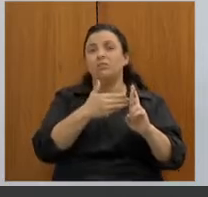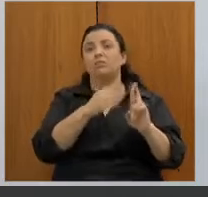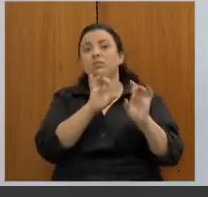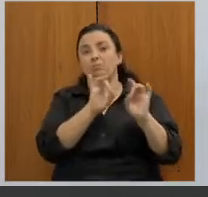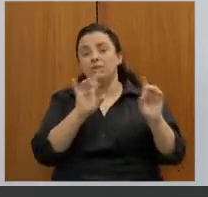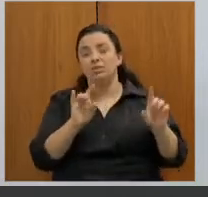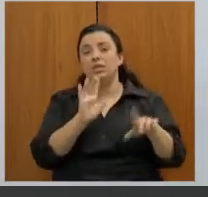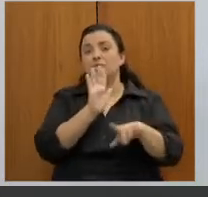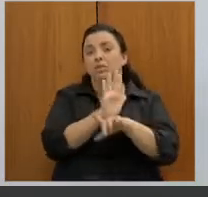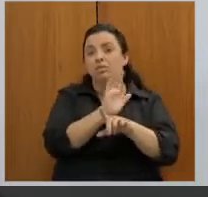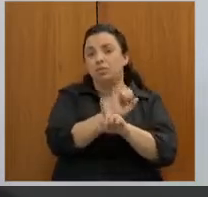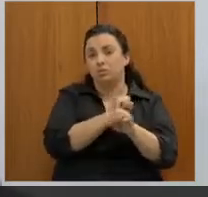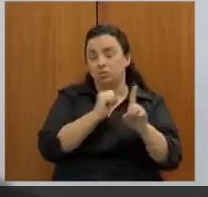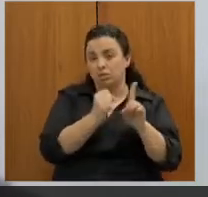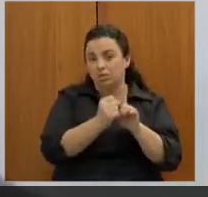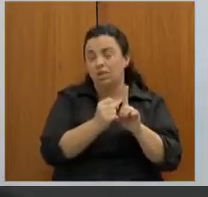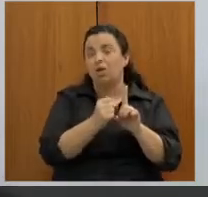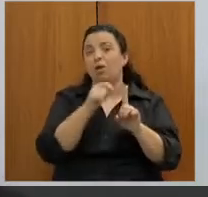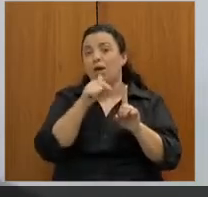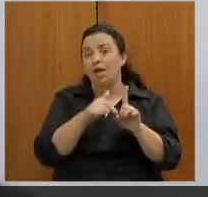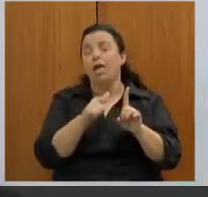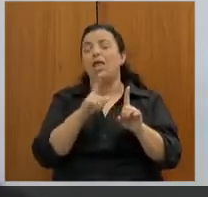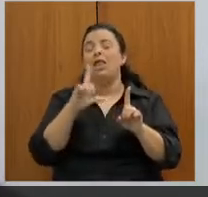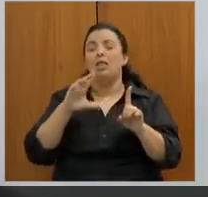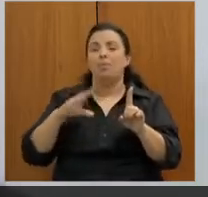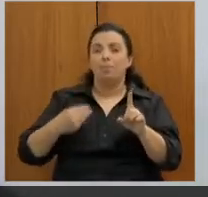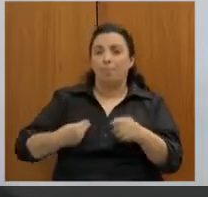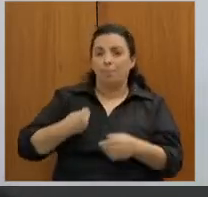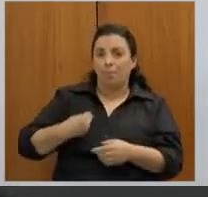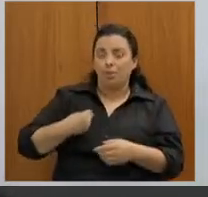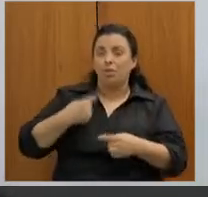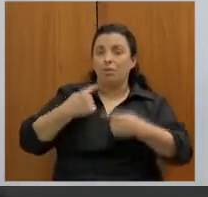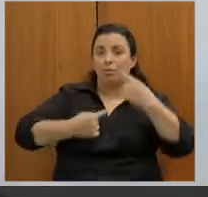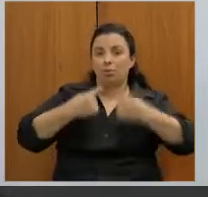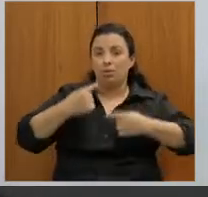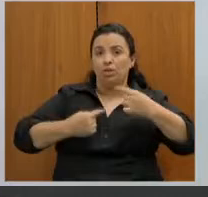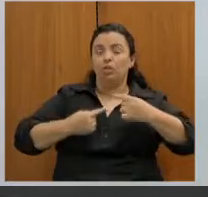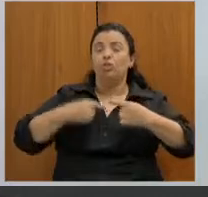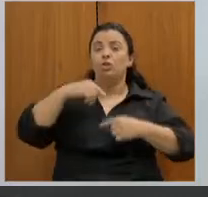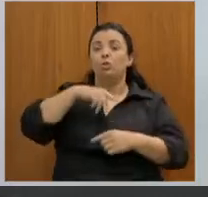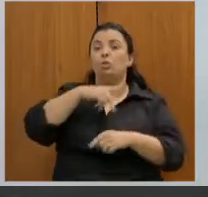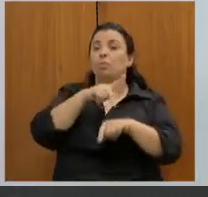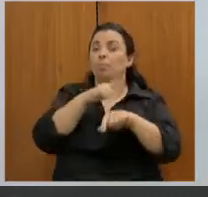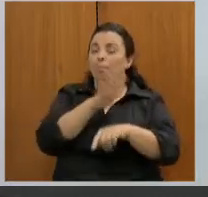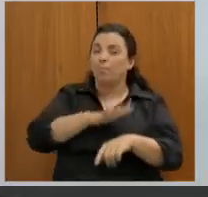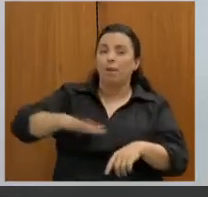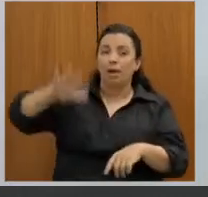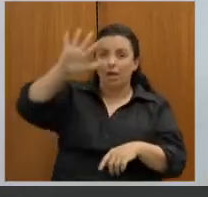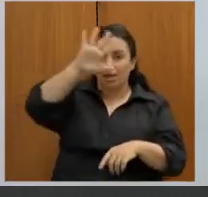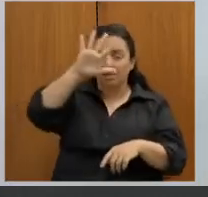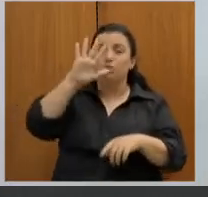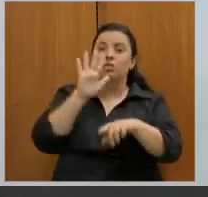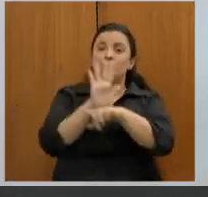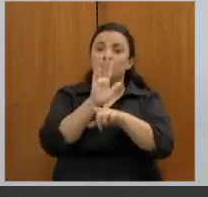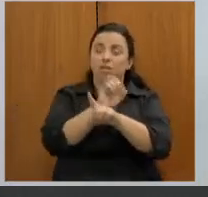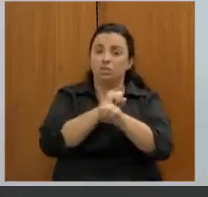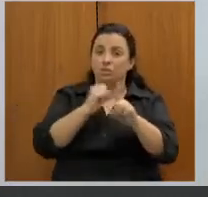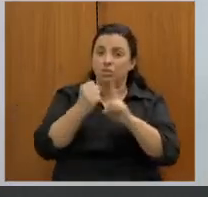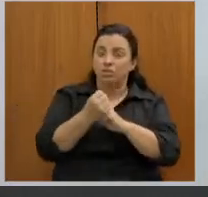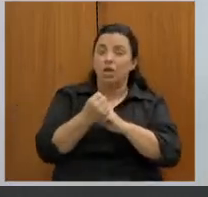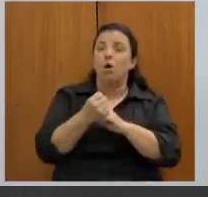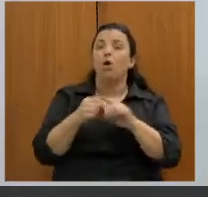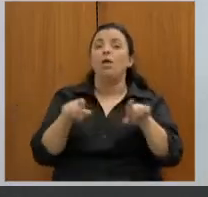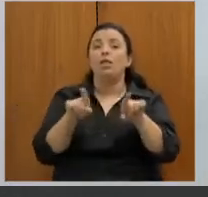social faz parte da política nacional de assistência social do sistema único